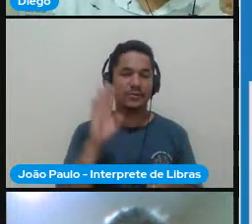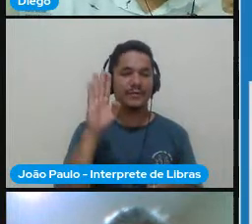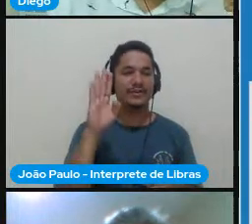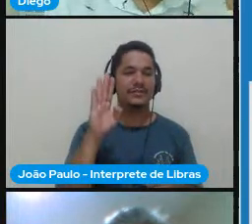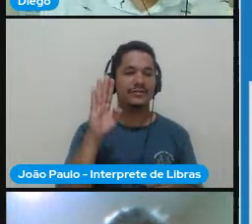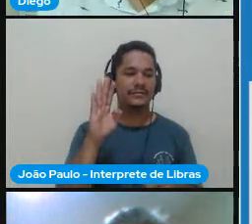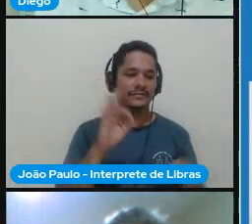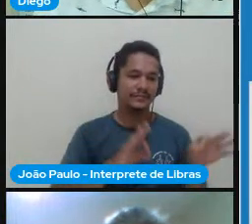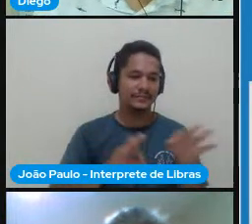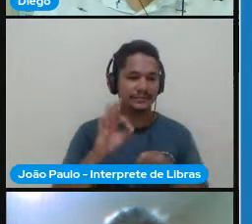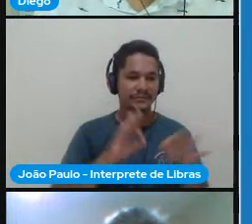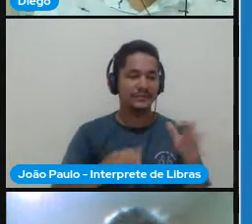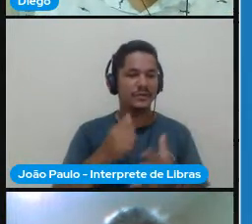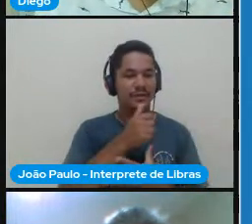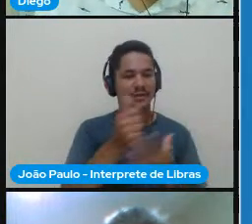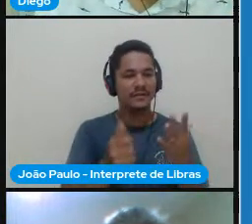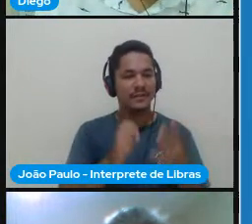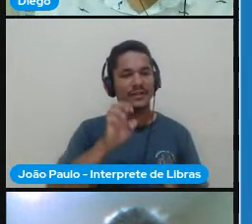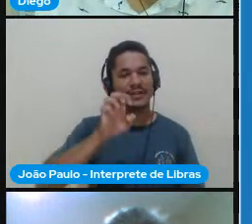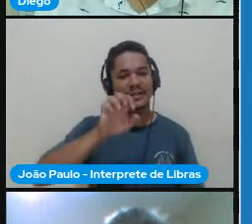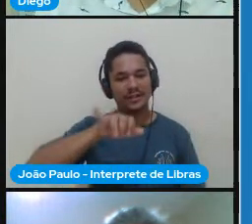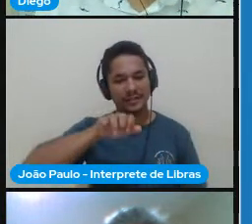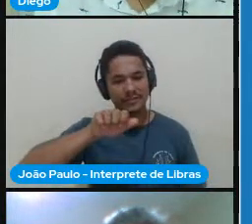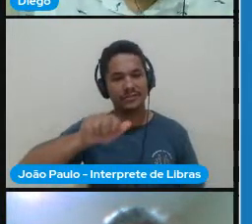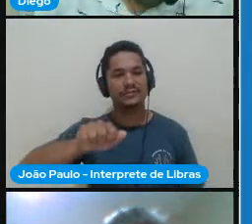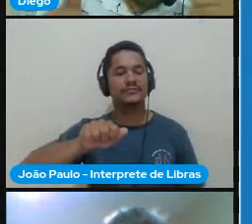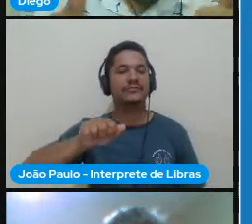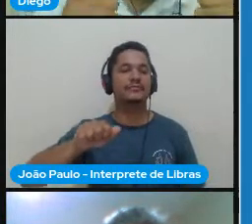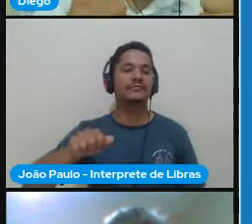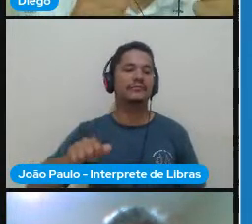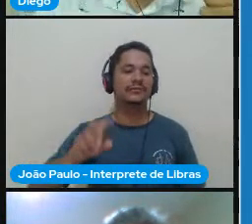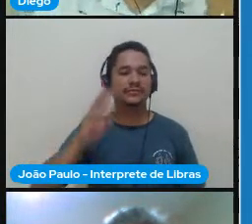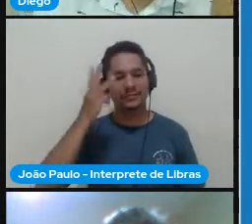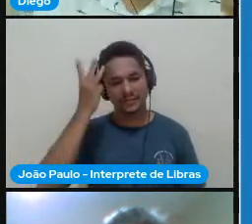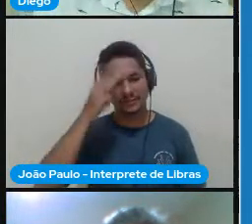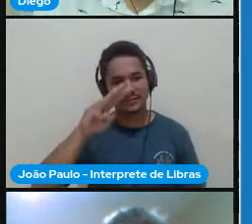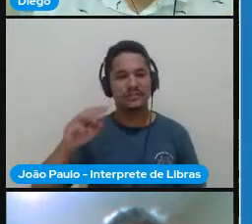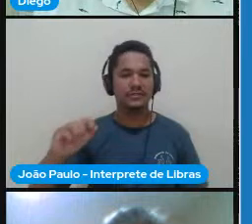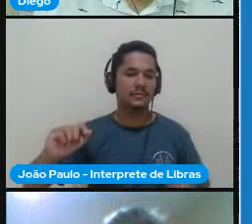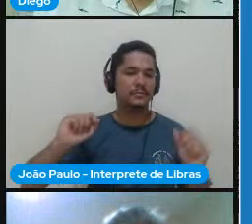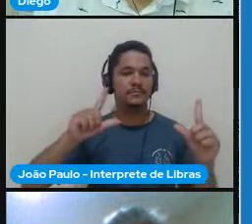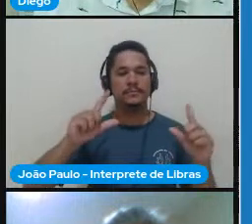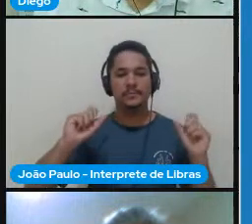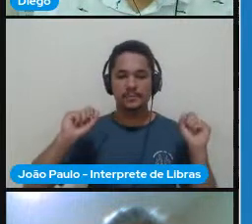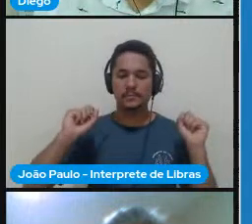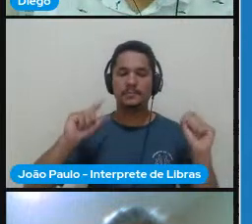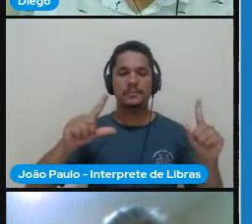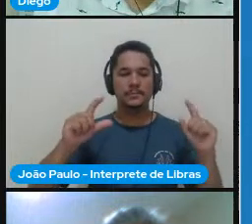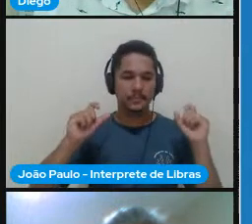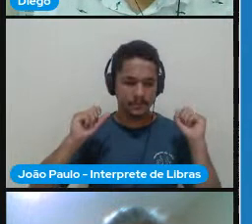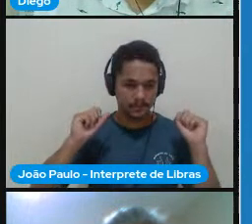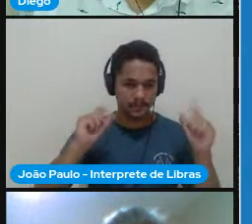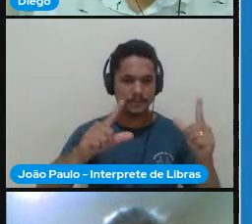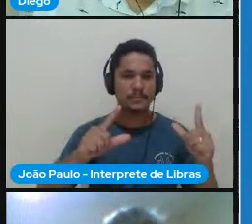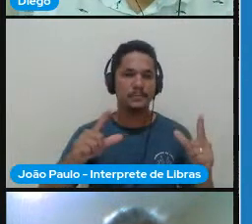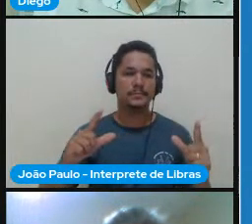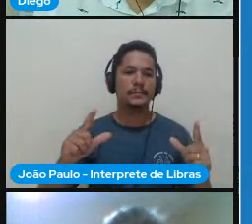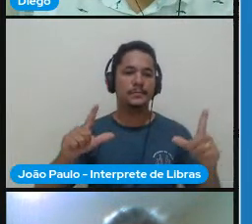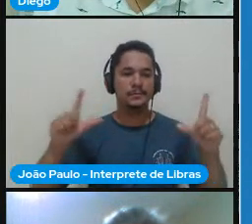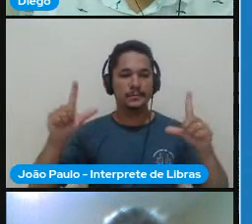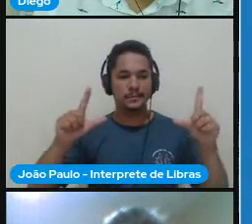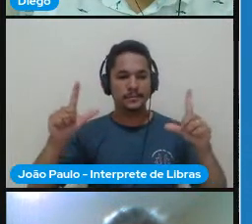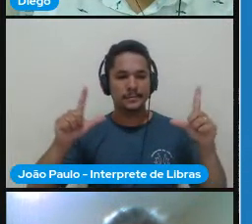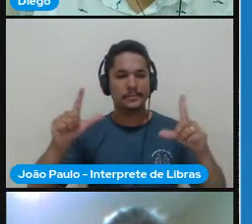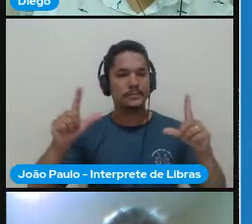o Qualifica EJA, nos 3 dias das escolas, a gente vai deixar passando também em alguma TV as fotos